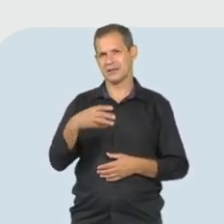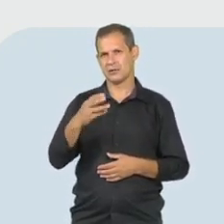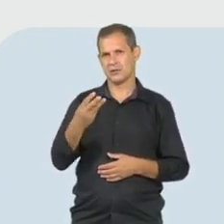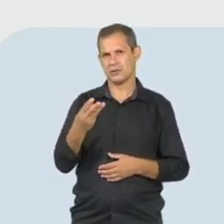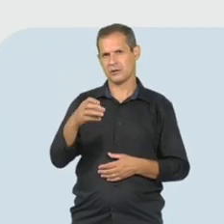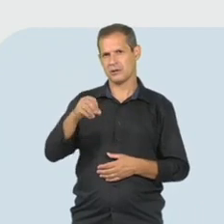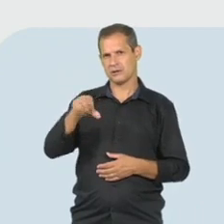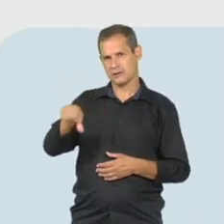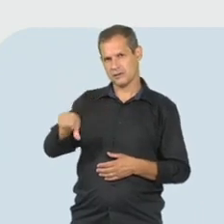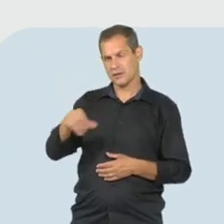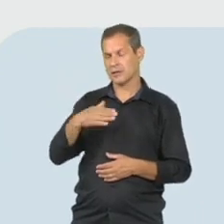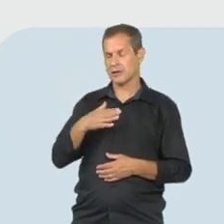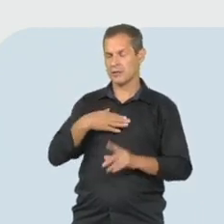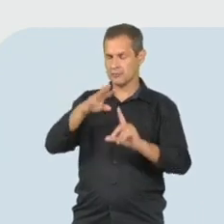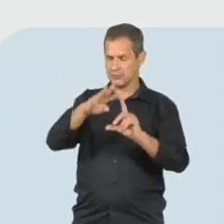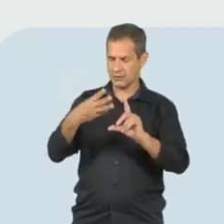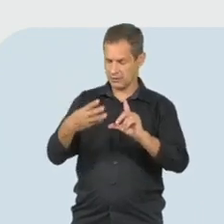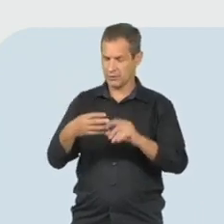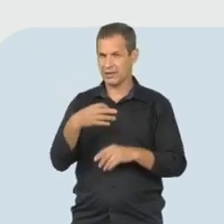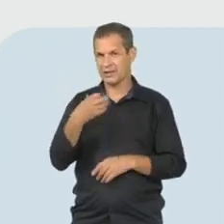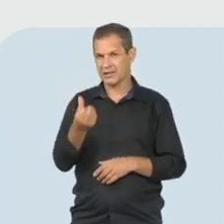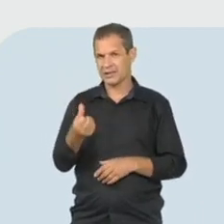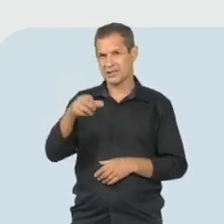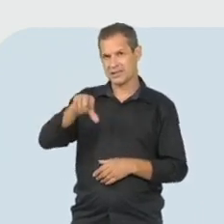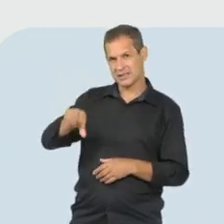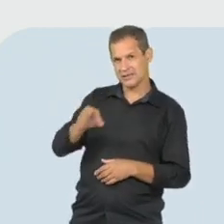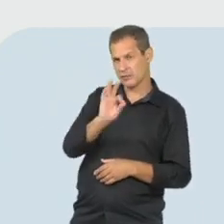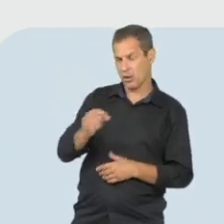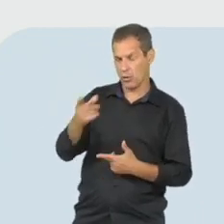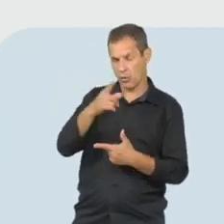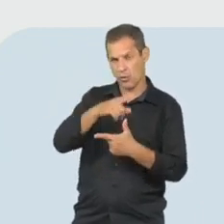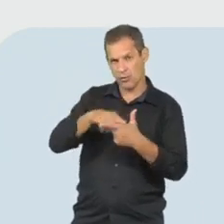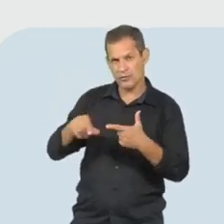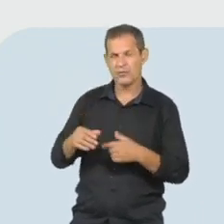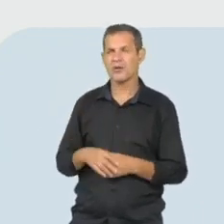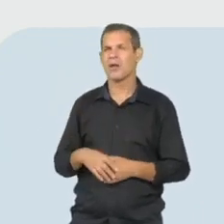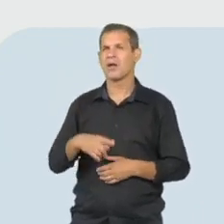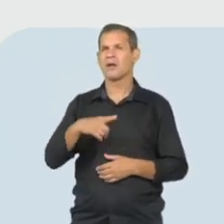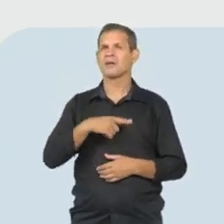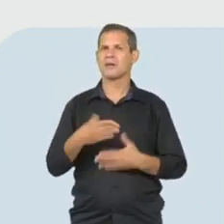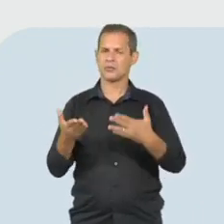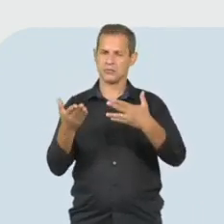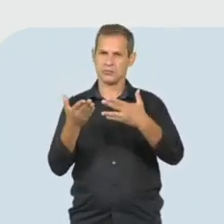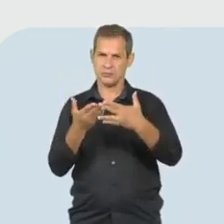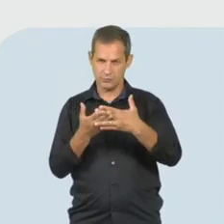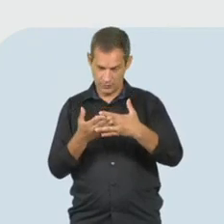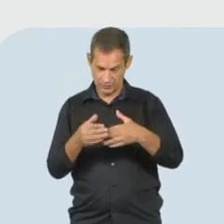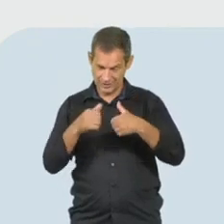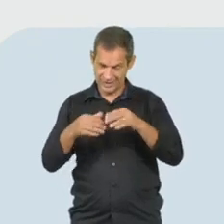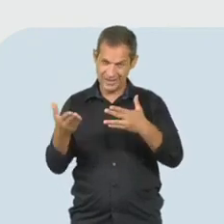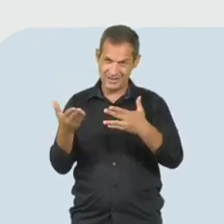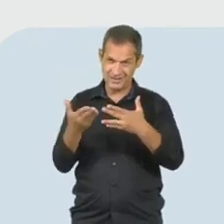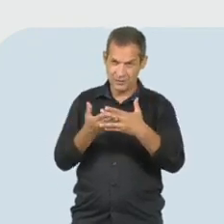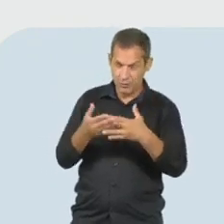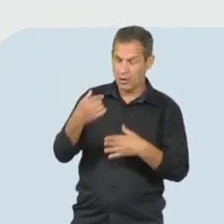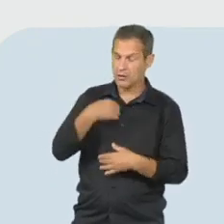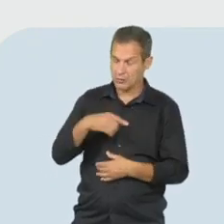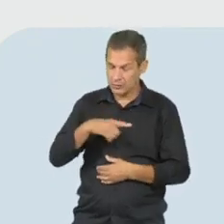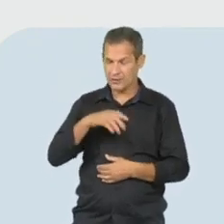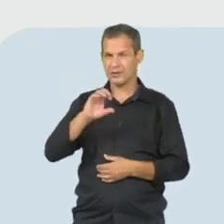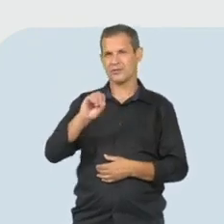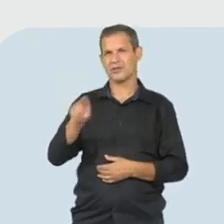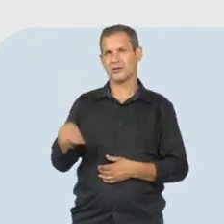dentro da minha tabela aqui, 69%, eu vou dividir, colocar um espaço aqui. Nesse espaço, eu vou ter o